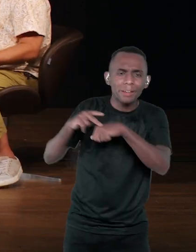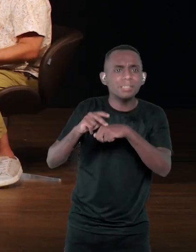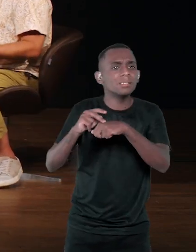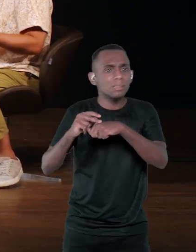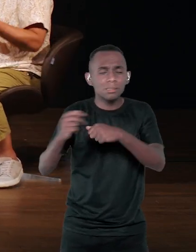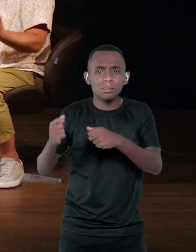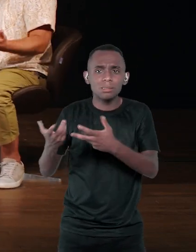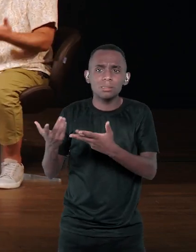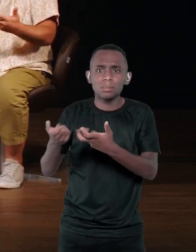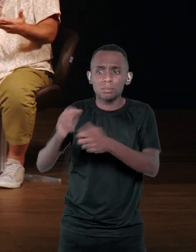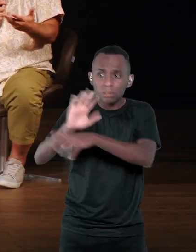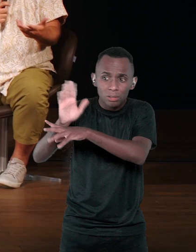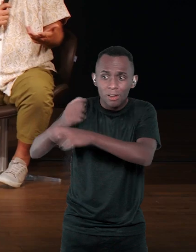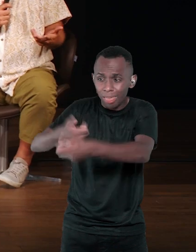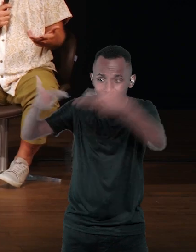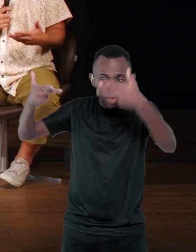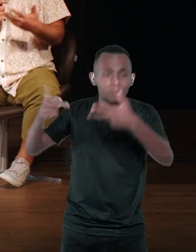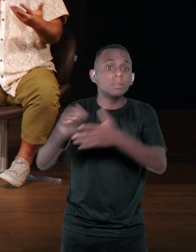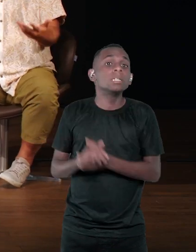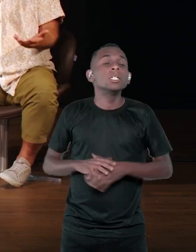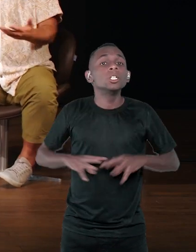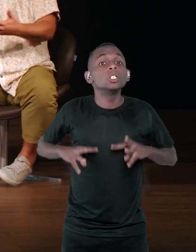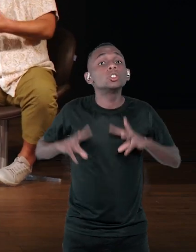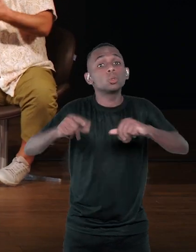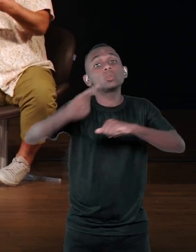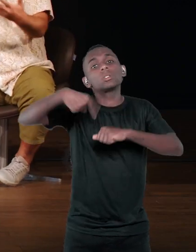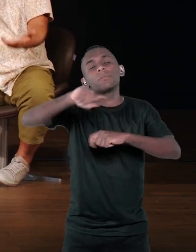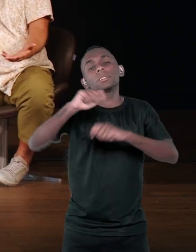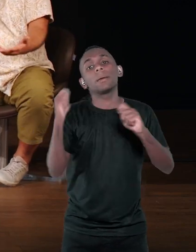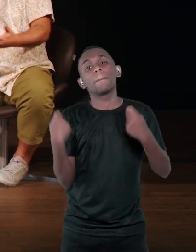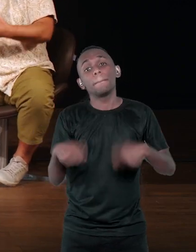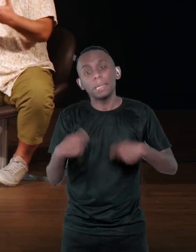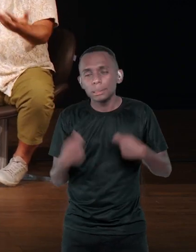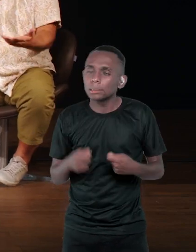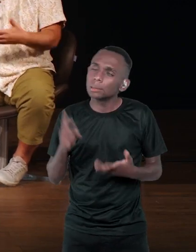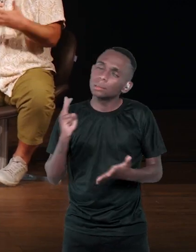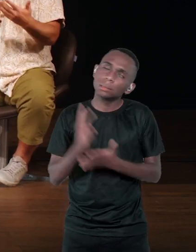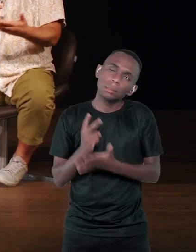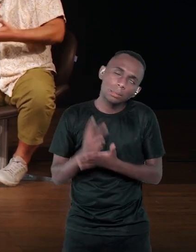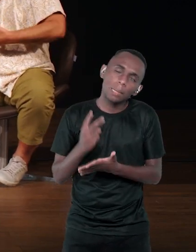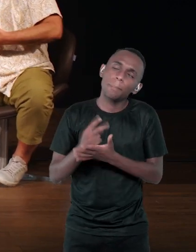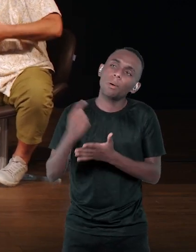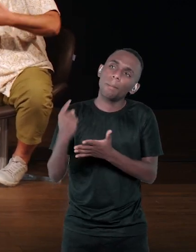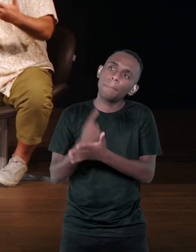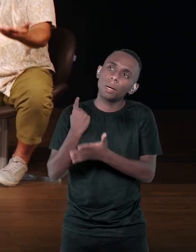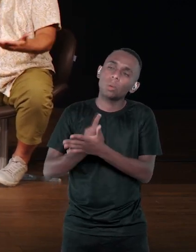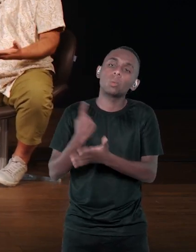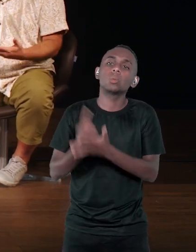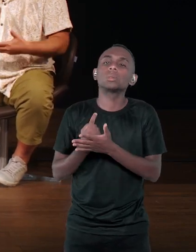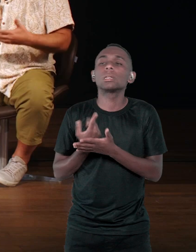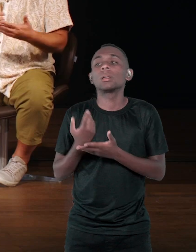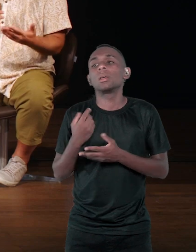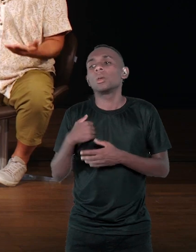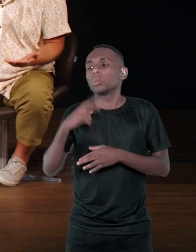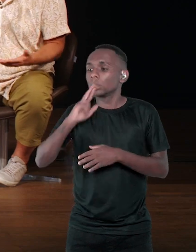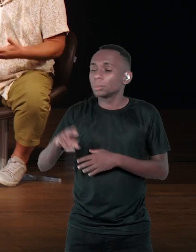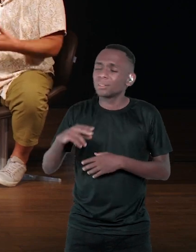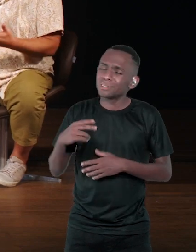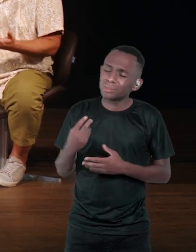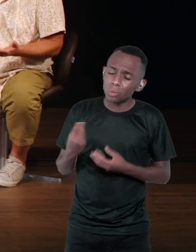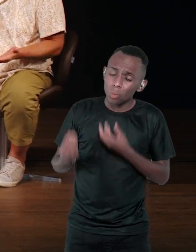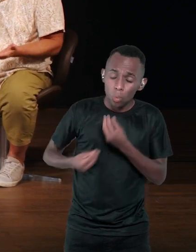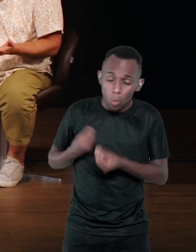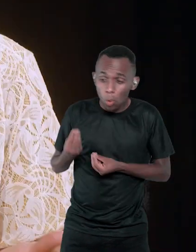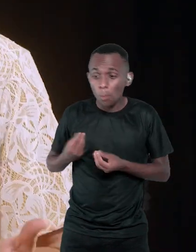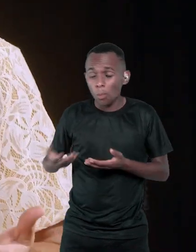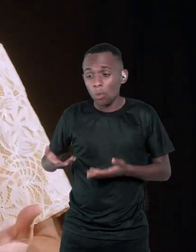de entrada. E só tudo que você precisa, e é uma pergunta que sempre me fizeram também, como é que eu faço para meus filhos se interessarem por livro? Primeiro,